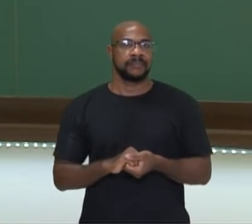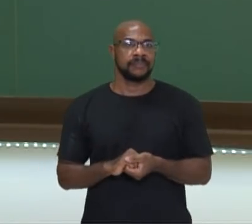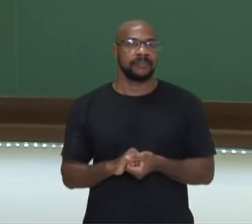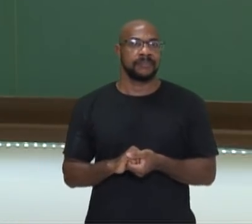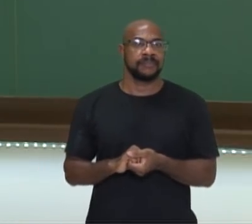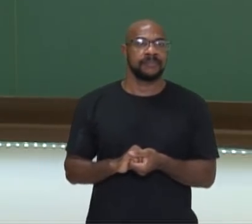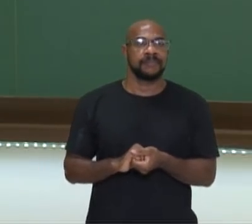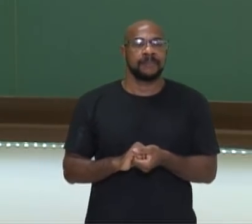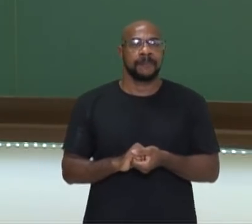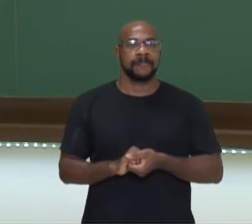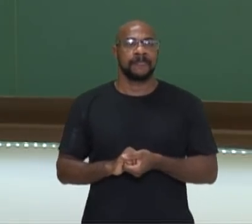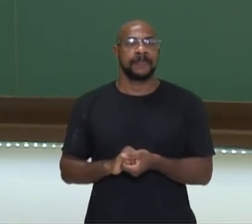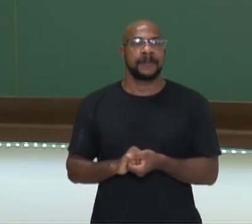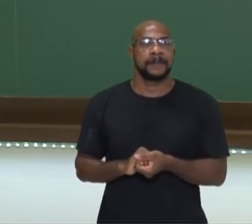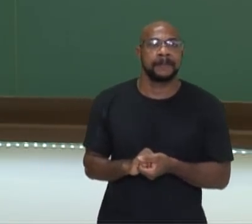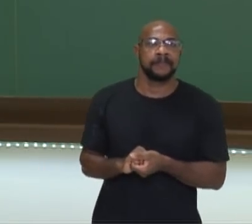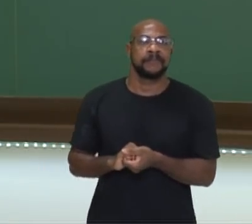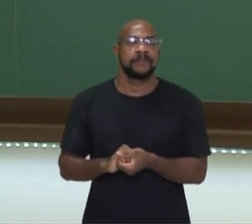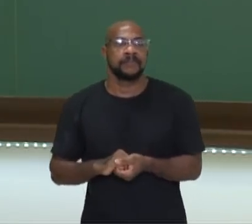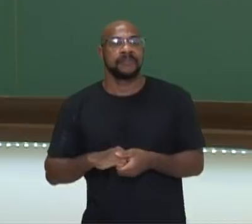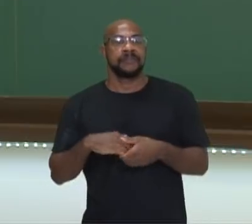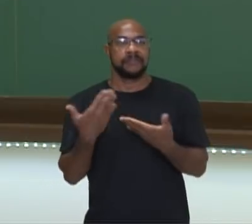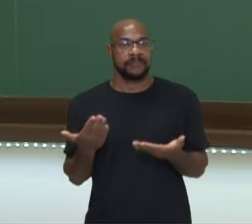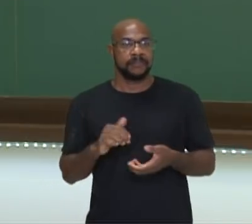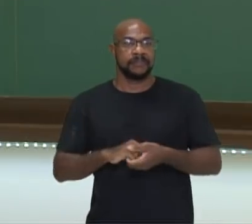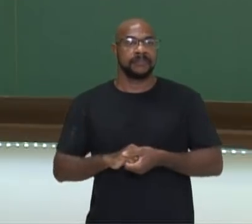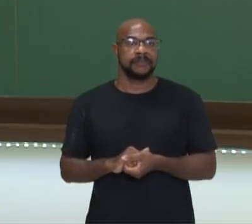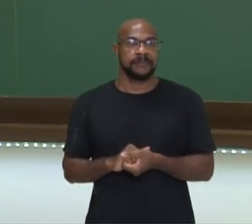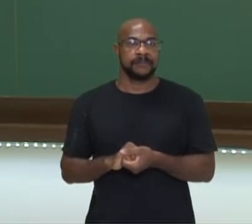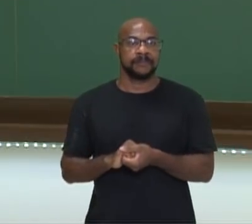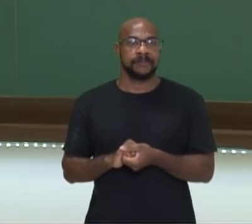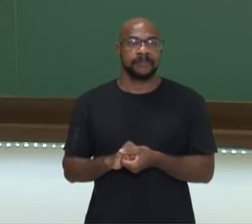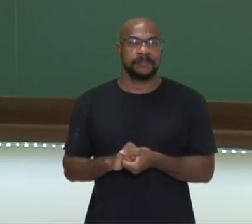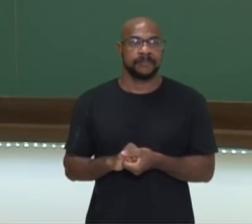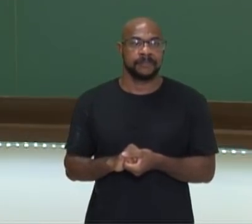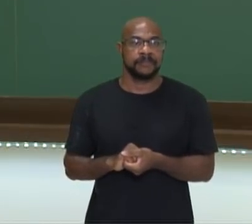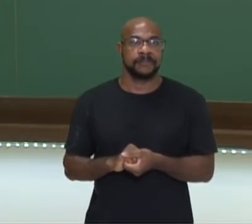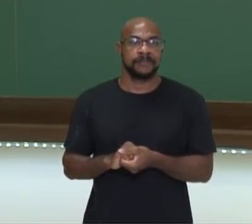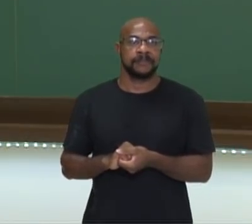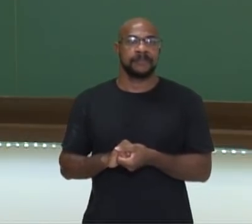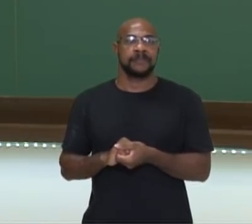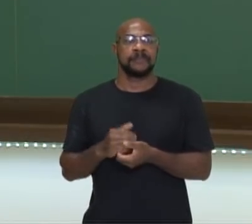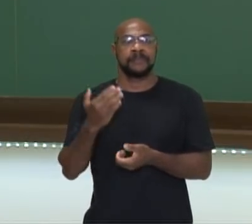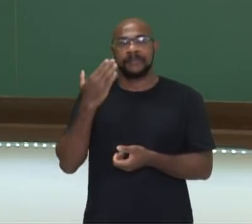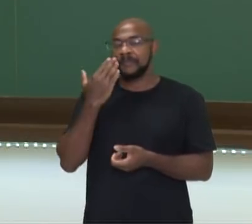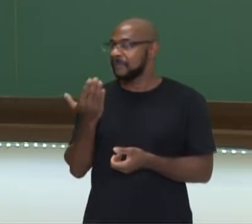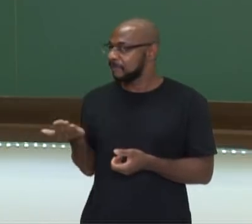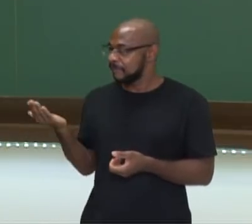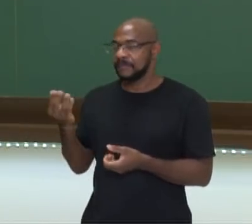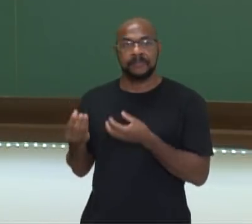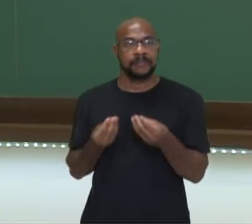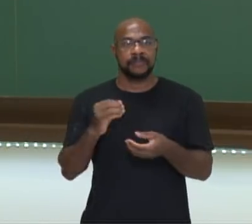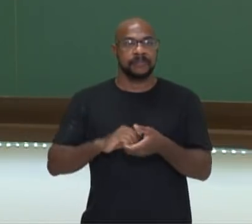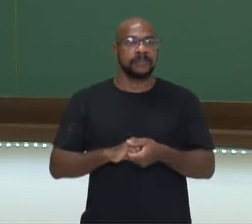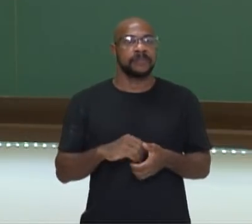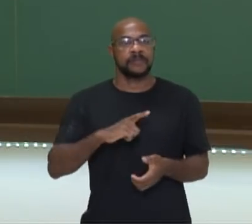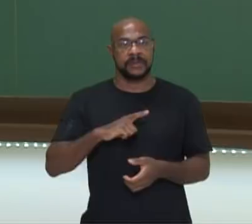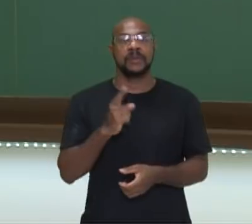lá nos centésimos, vai ser 5. E o décimo mais o décimo vai ser 3 décimos. Tá? Então, eu vou